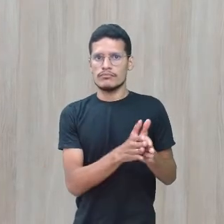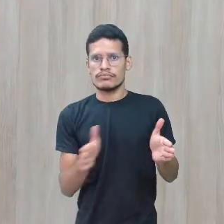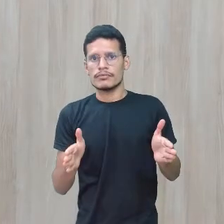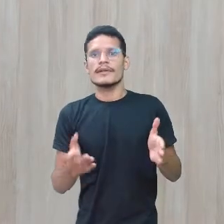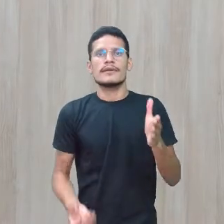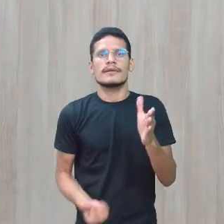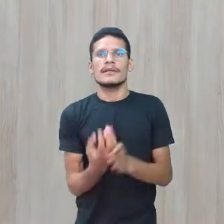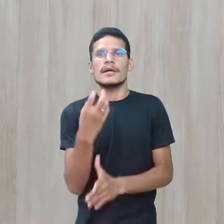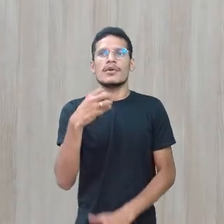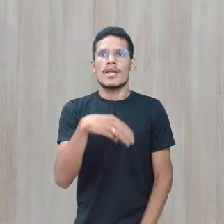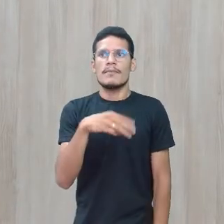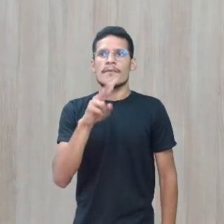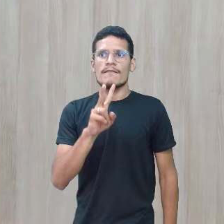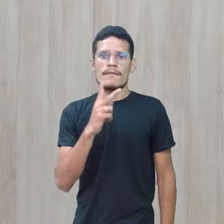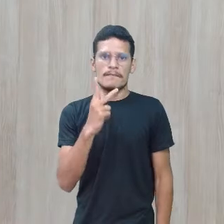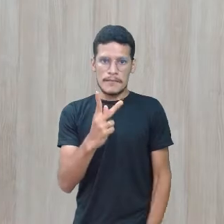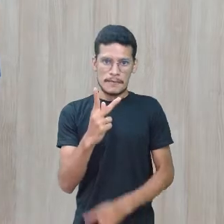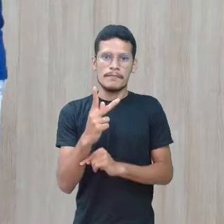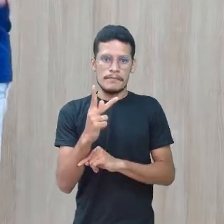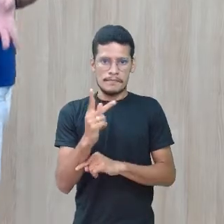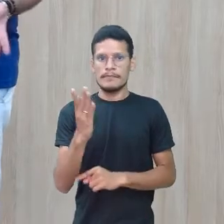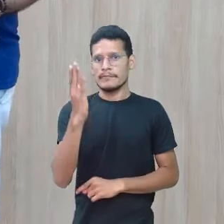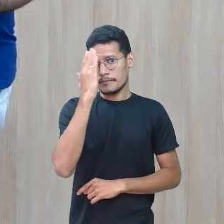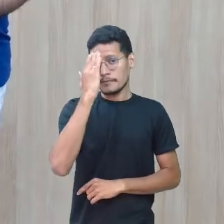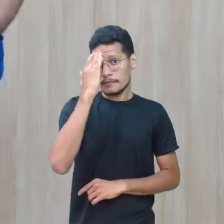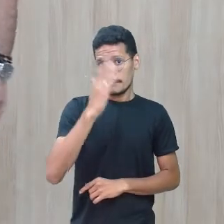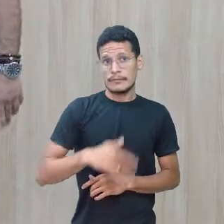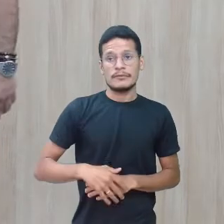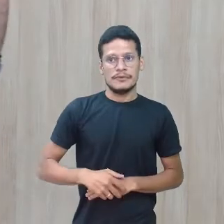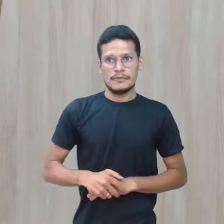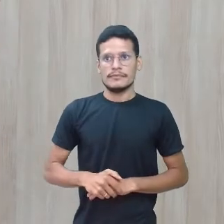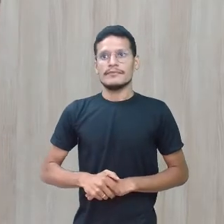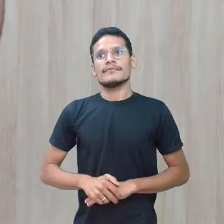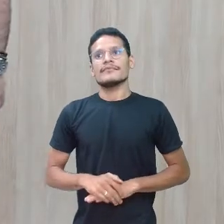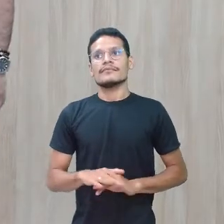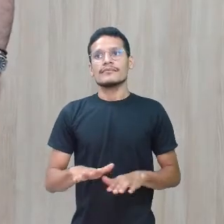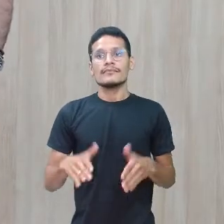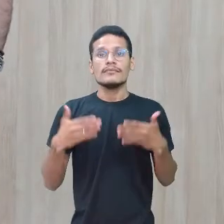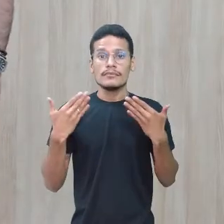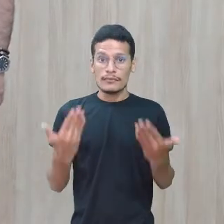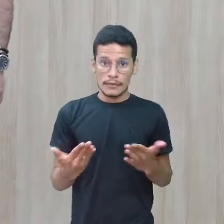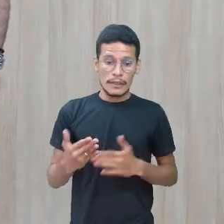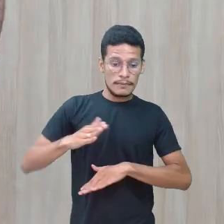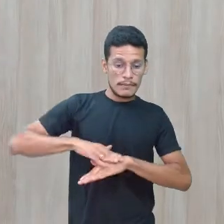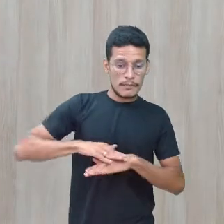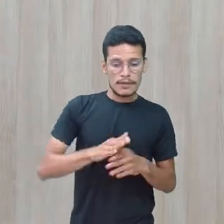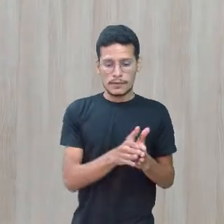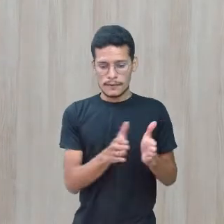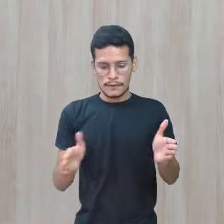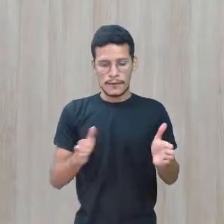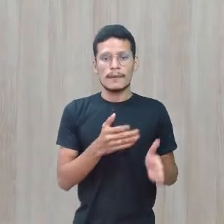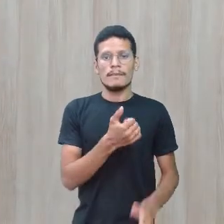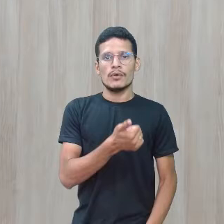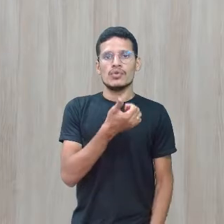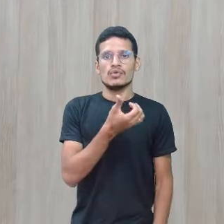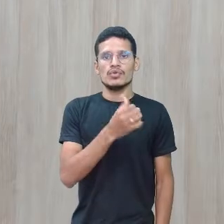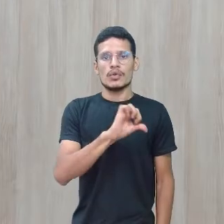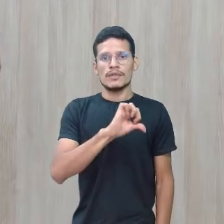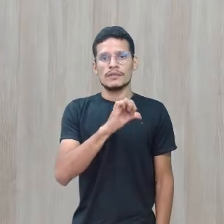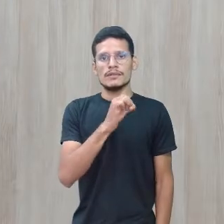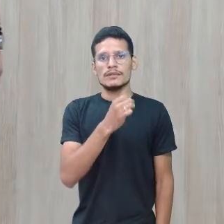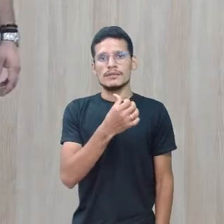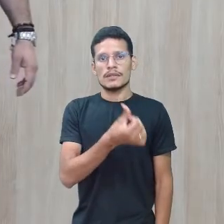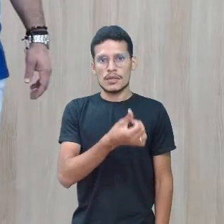de Cultura Popular, né? Então, nesse sentido, né, quando em 1964 a gente vai